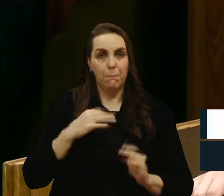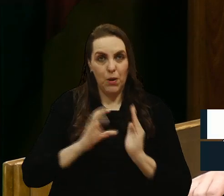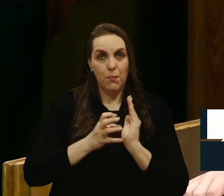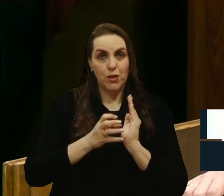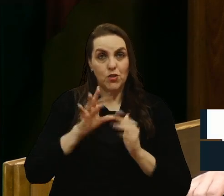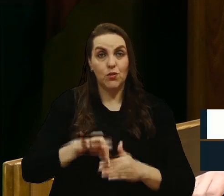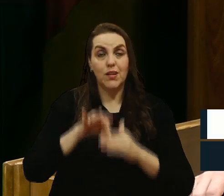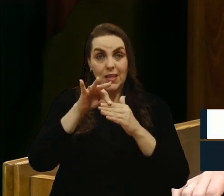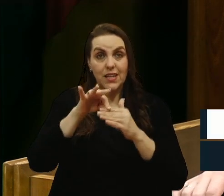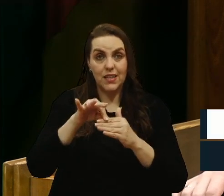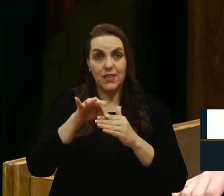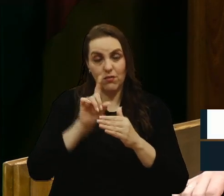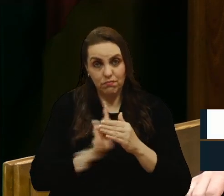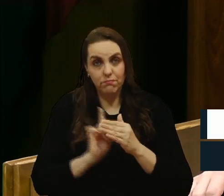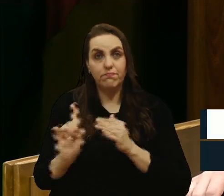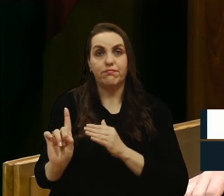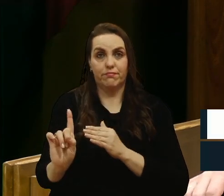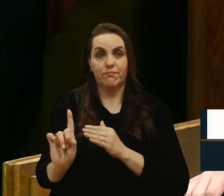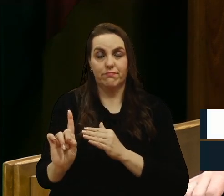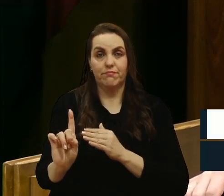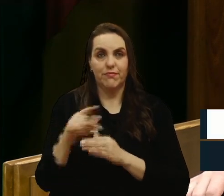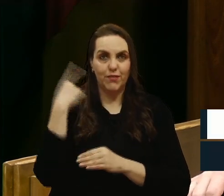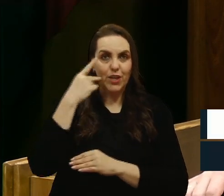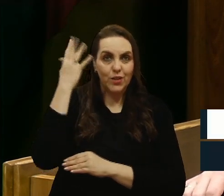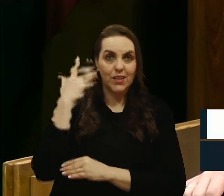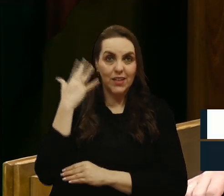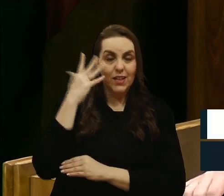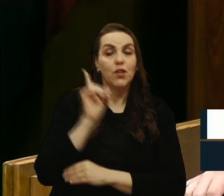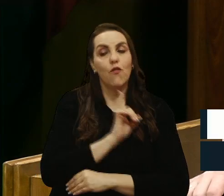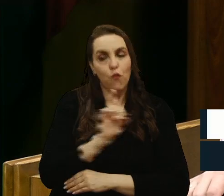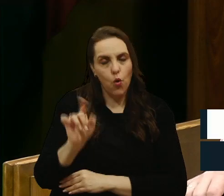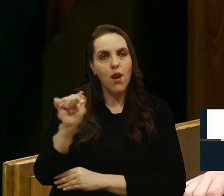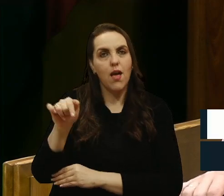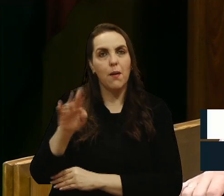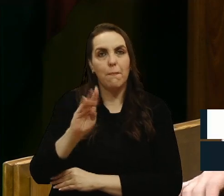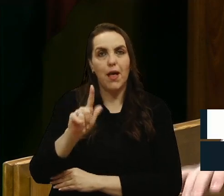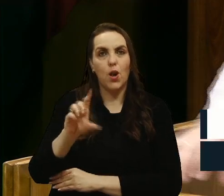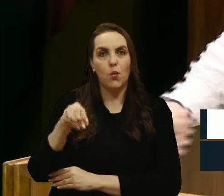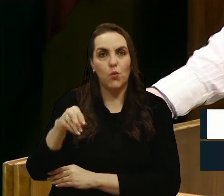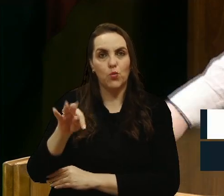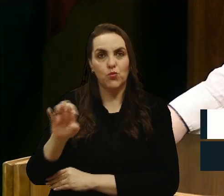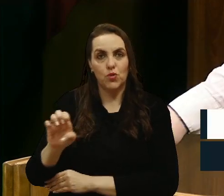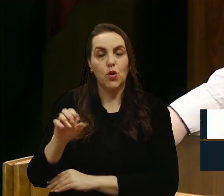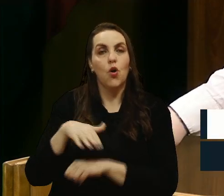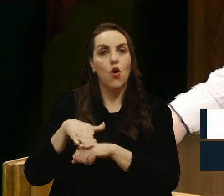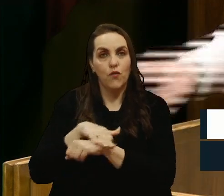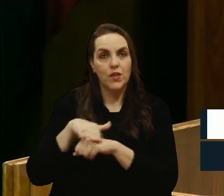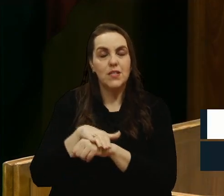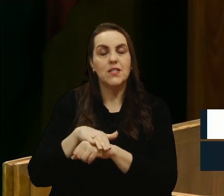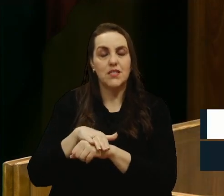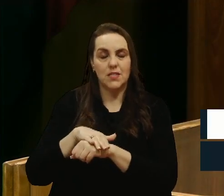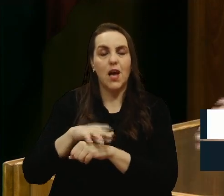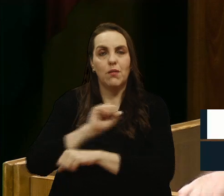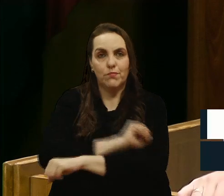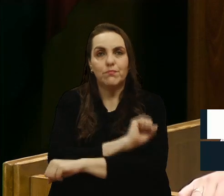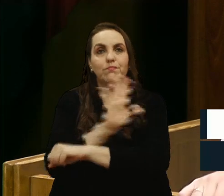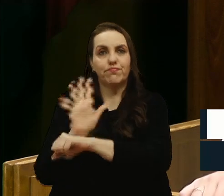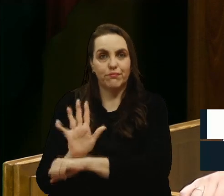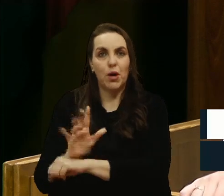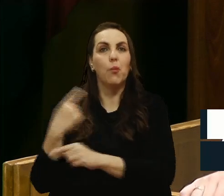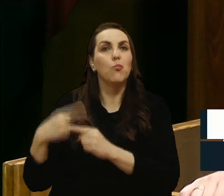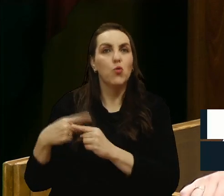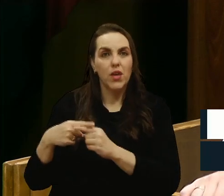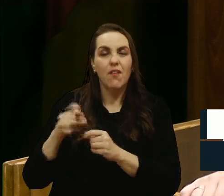minha bancada, vereadora Daiane, para Belo Monte conversar com o povo originário, explicar por que nós ia ter que